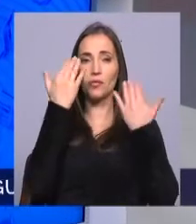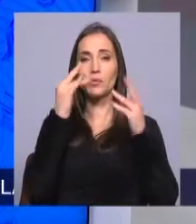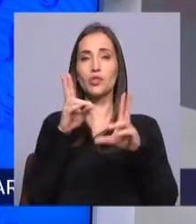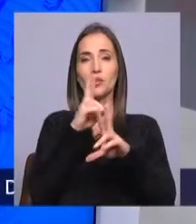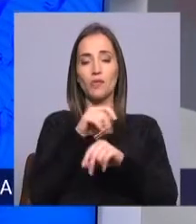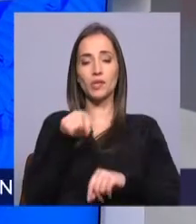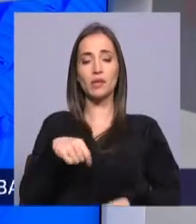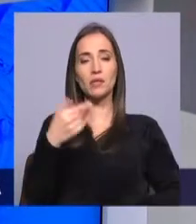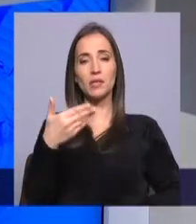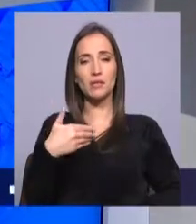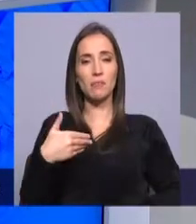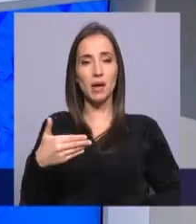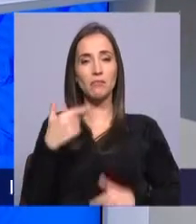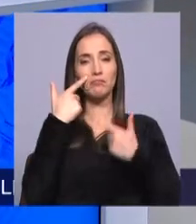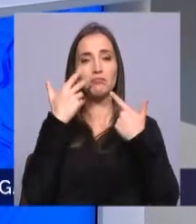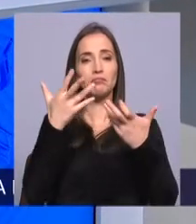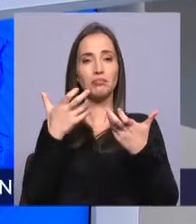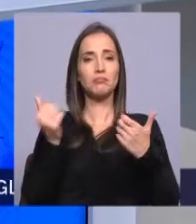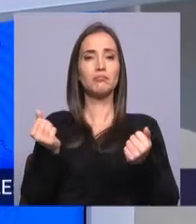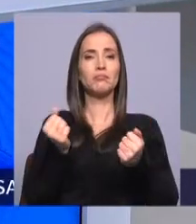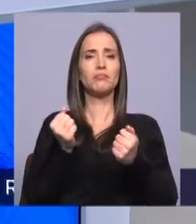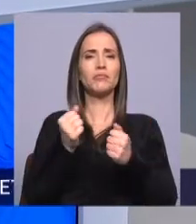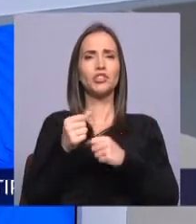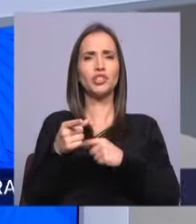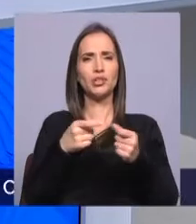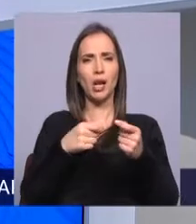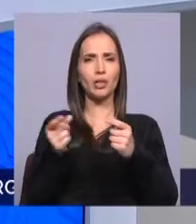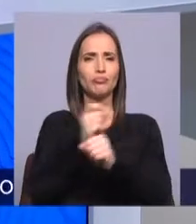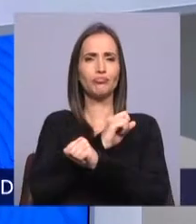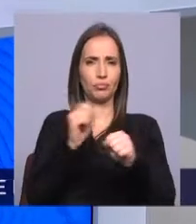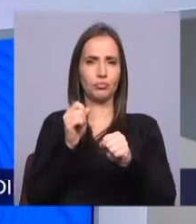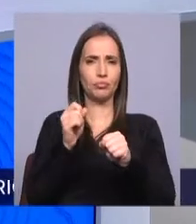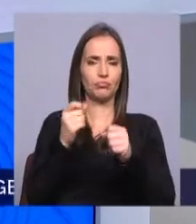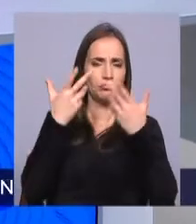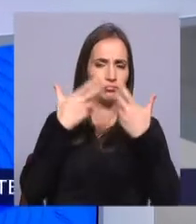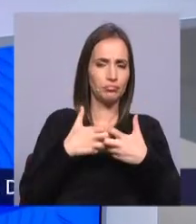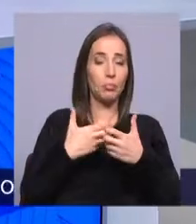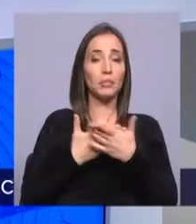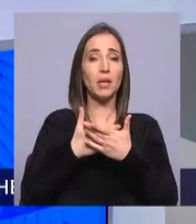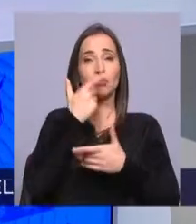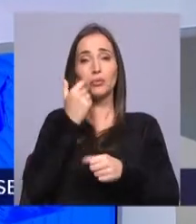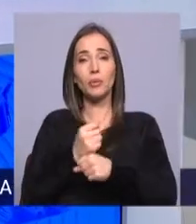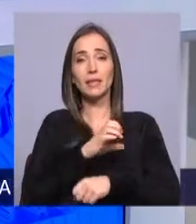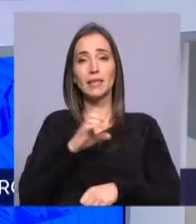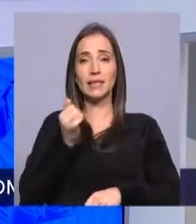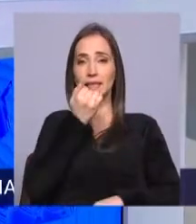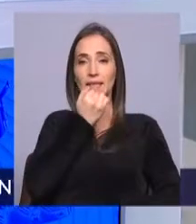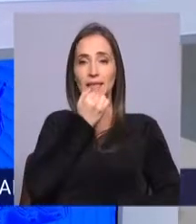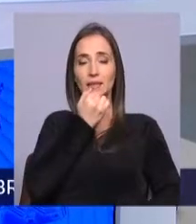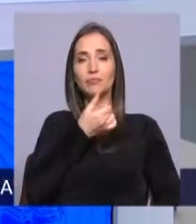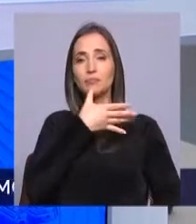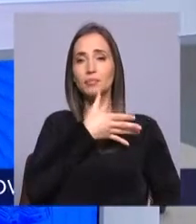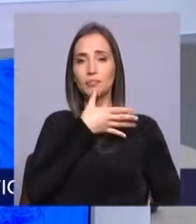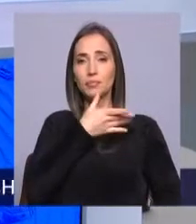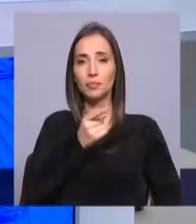semana cósmica que fica marcada por explosões de estrelas que intrigam e alegram os astrónomos. Ora, conta-nos isso nesta manhã. Olha, e